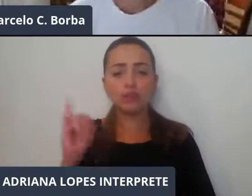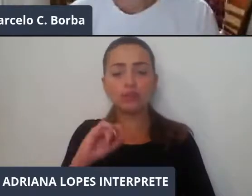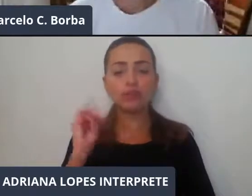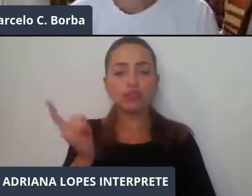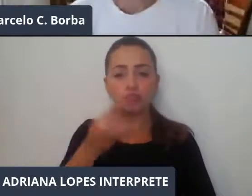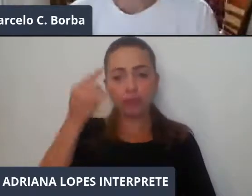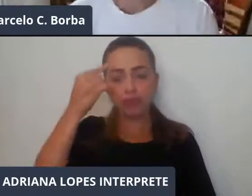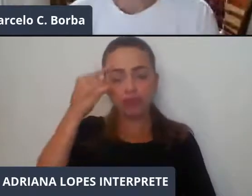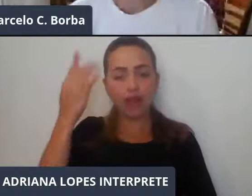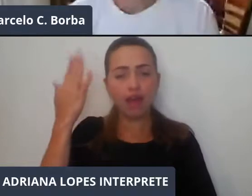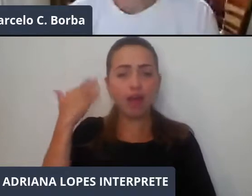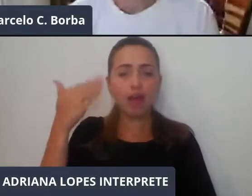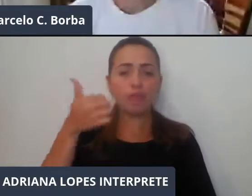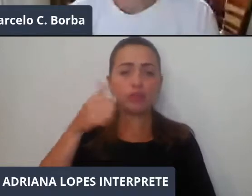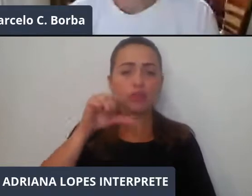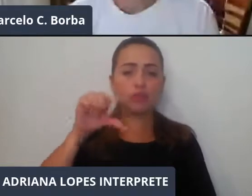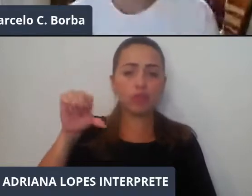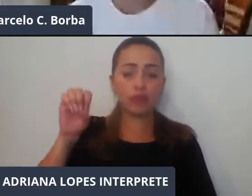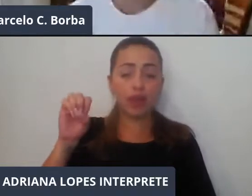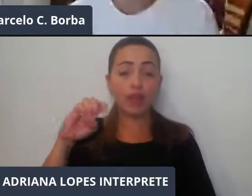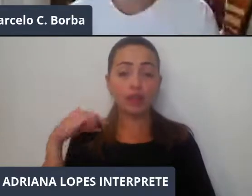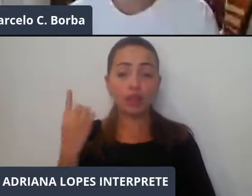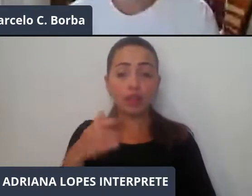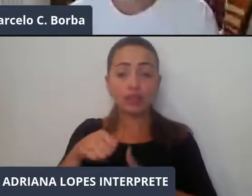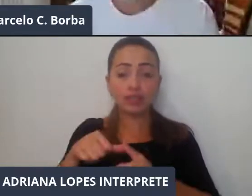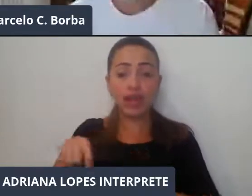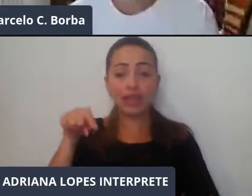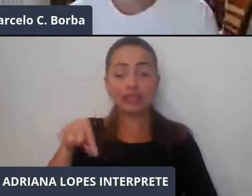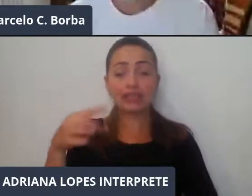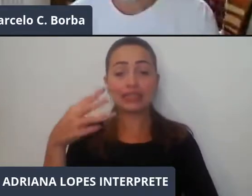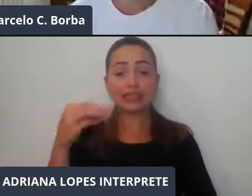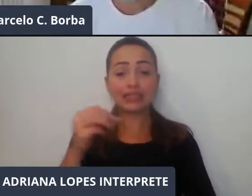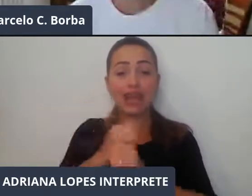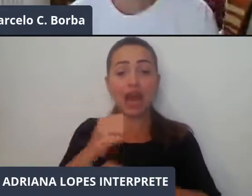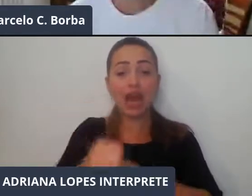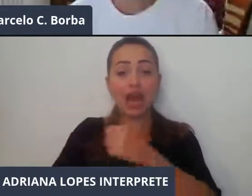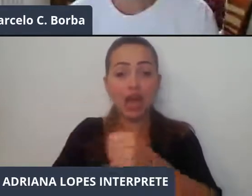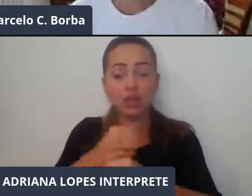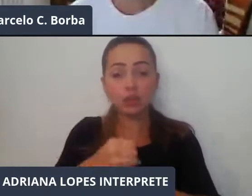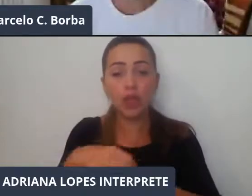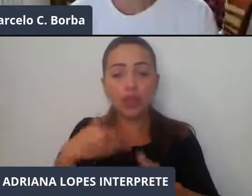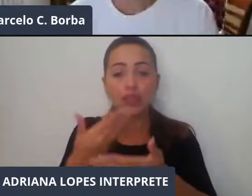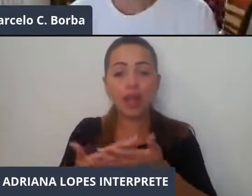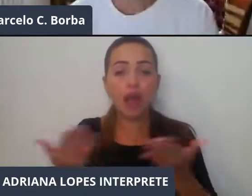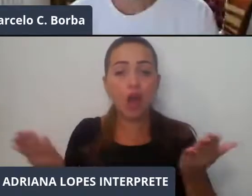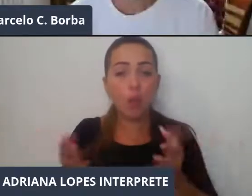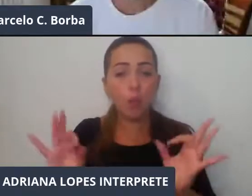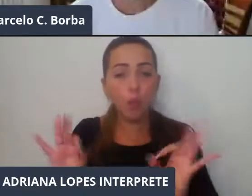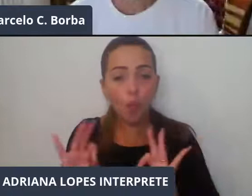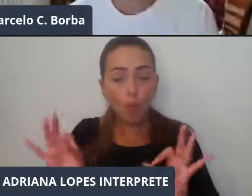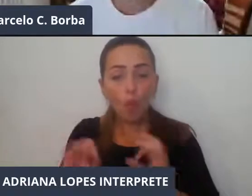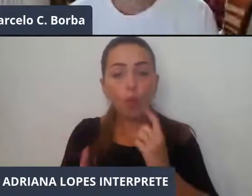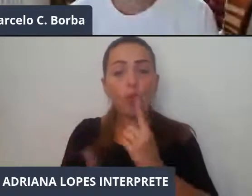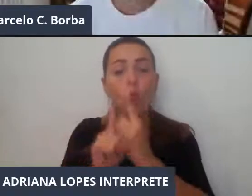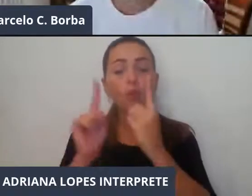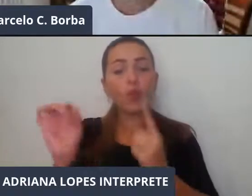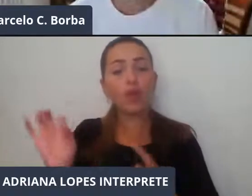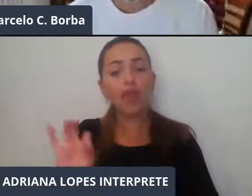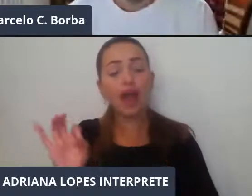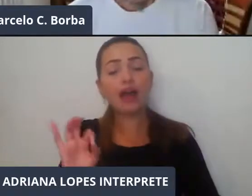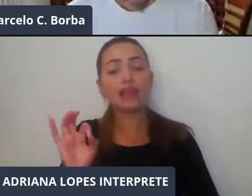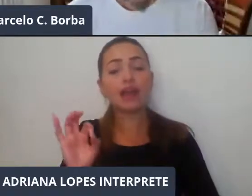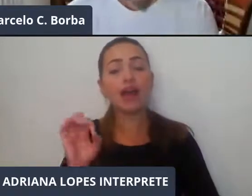poxa, desde 1990 nós estamos aqui 30 anos depois e ainda não localizamos essa